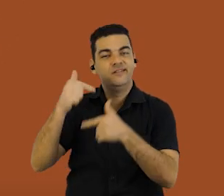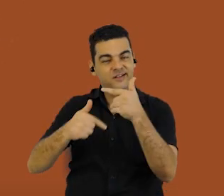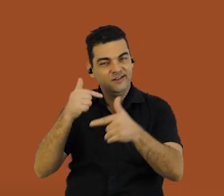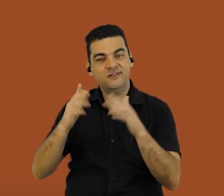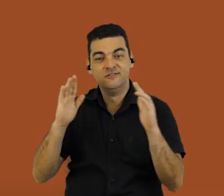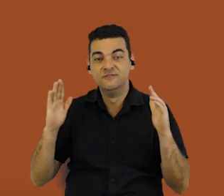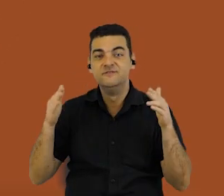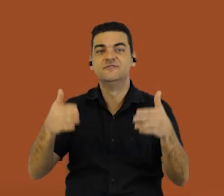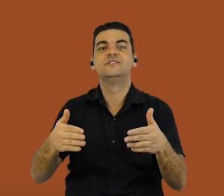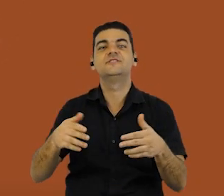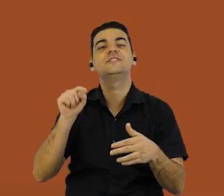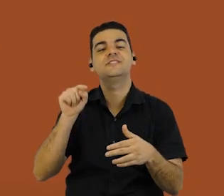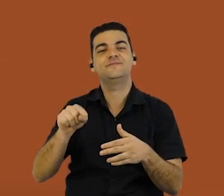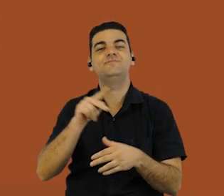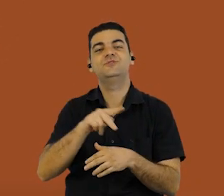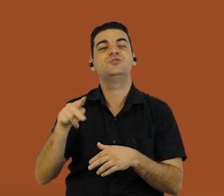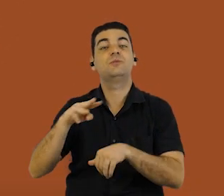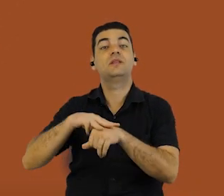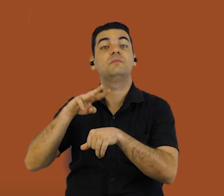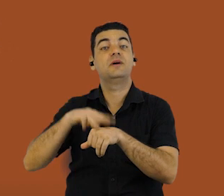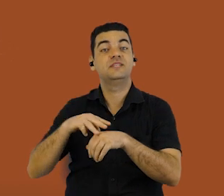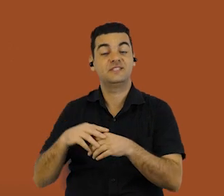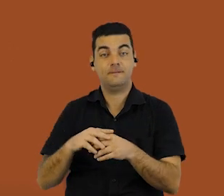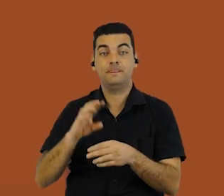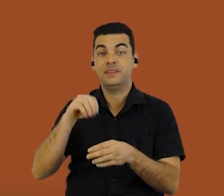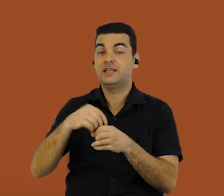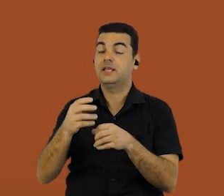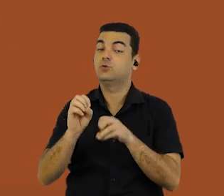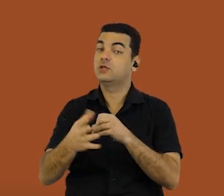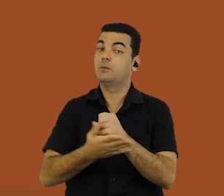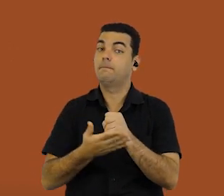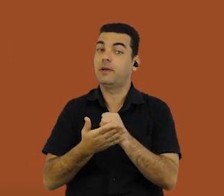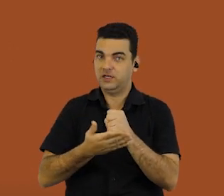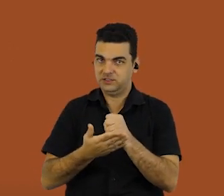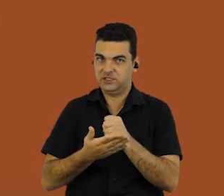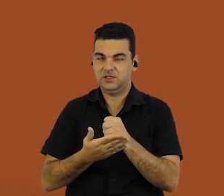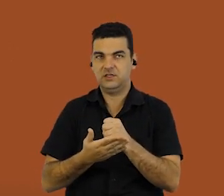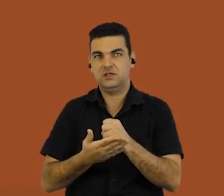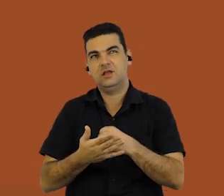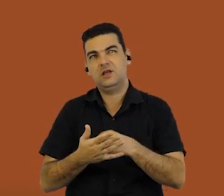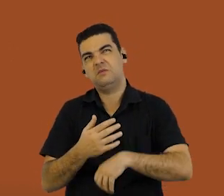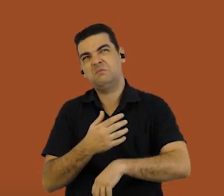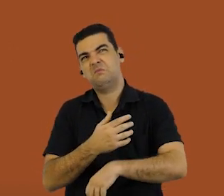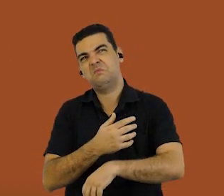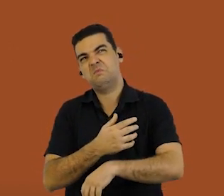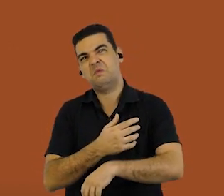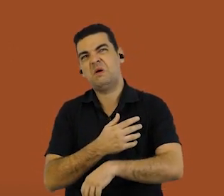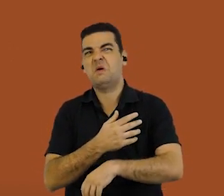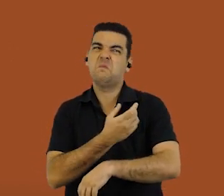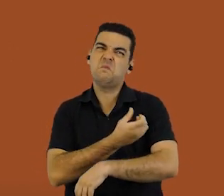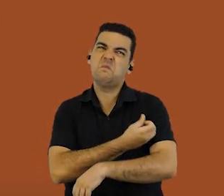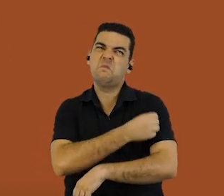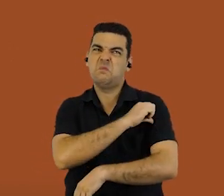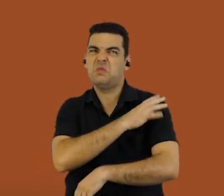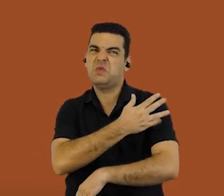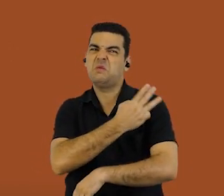atividades voltadas para o professor de matemática da educação básica, ensino fundamental 2 e ensino médio,